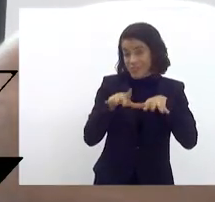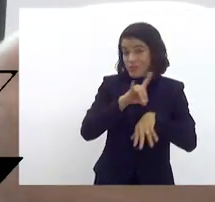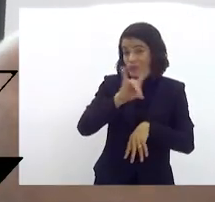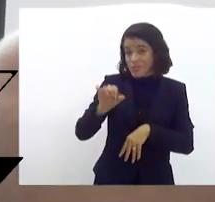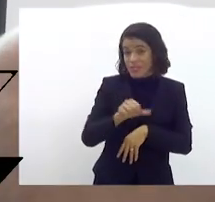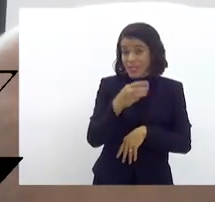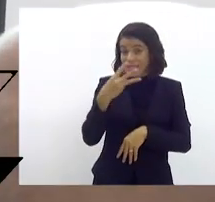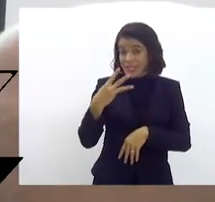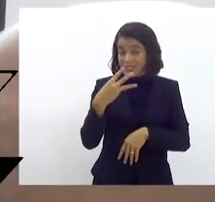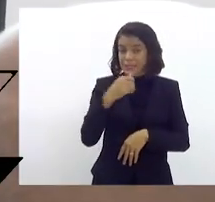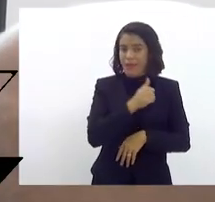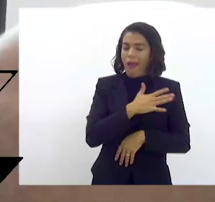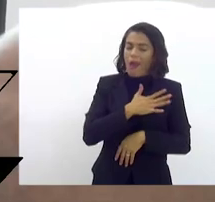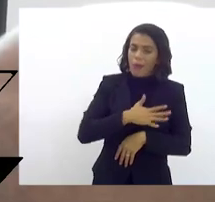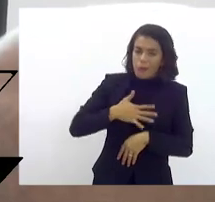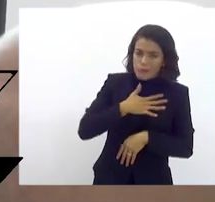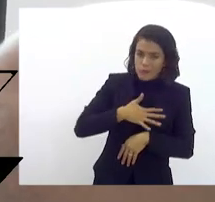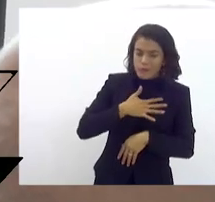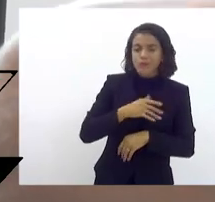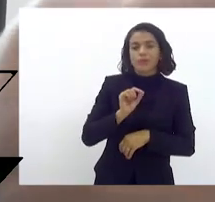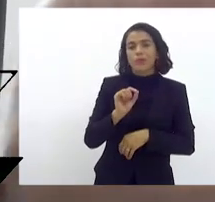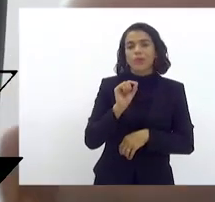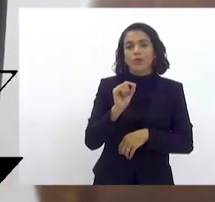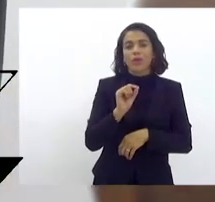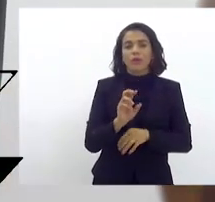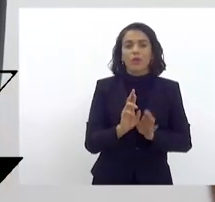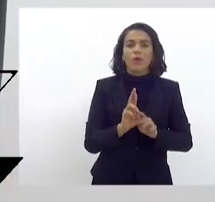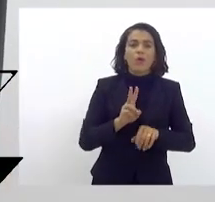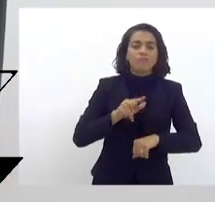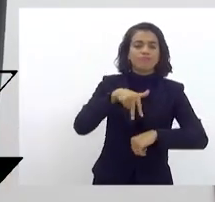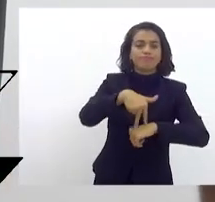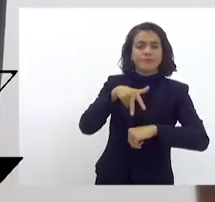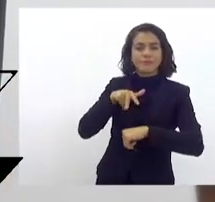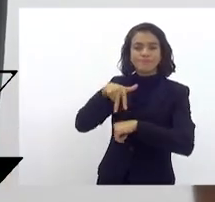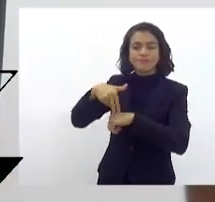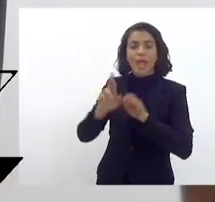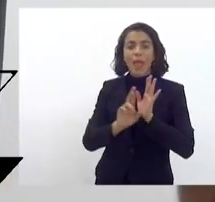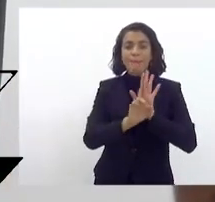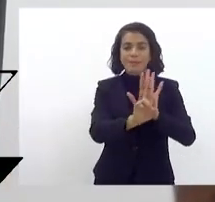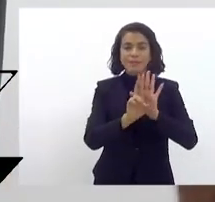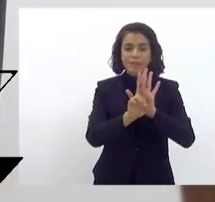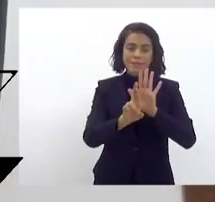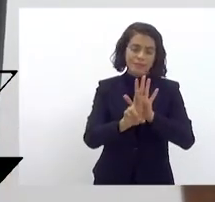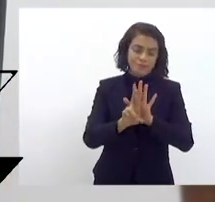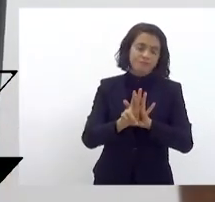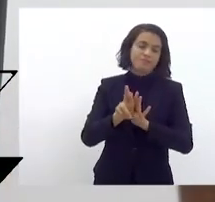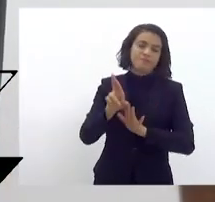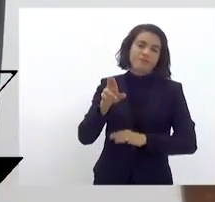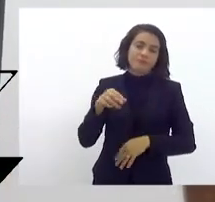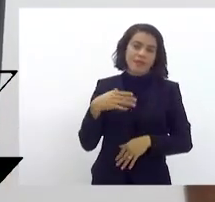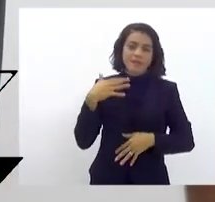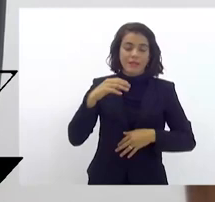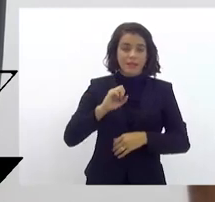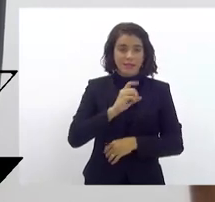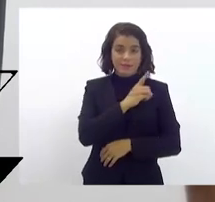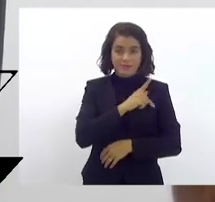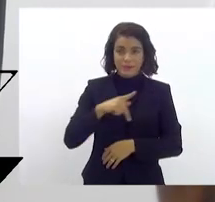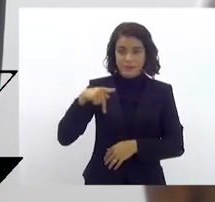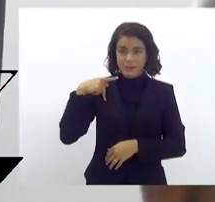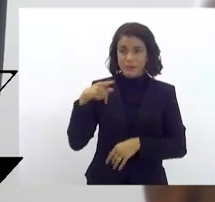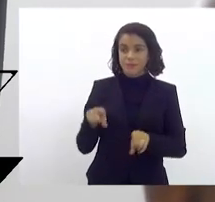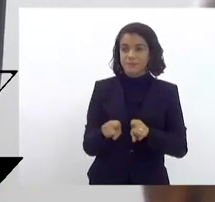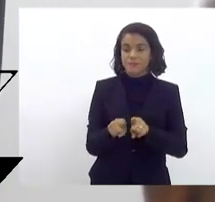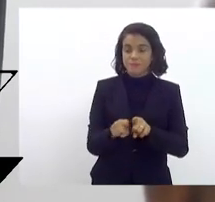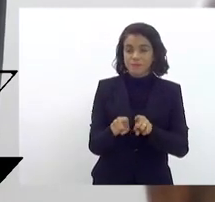de agosto com oitiva de representante da defensoria pública no dia 10 oitiva de especialista em processo